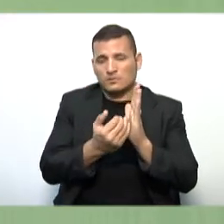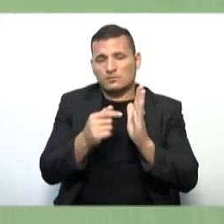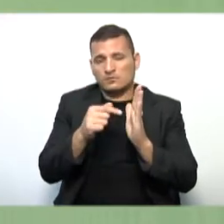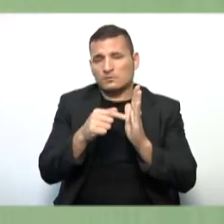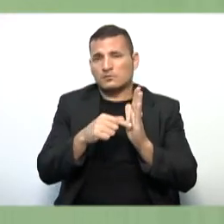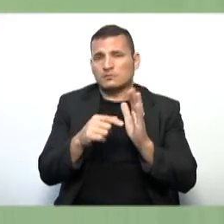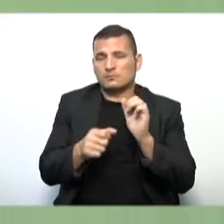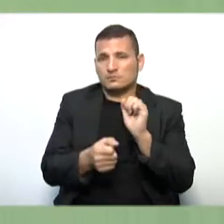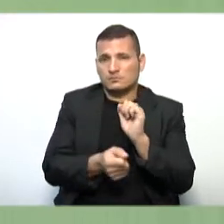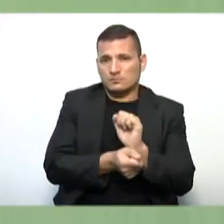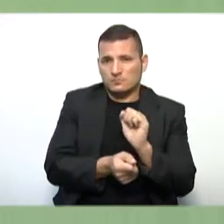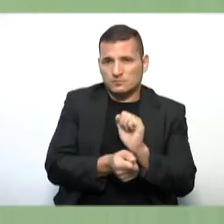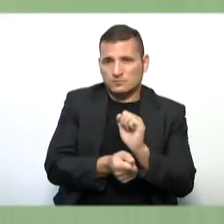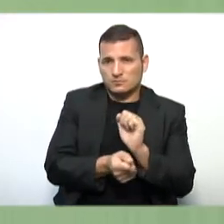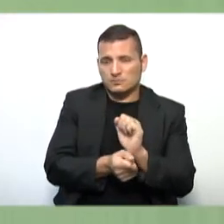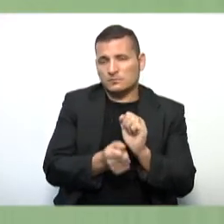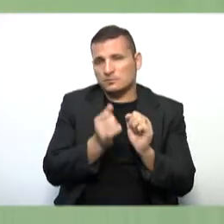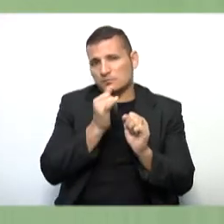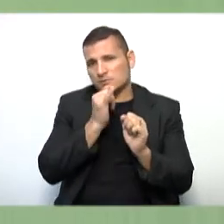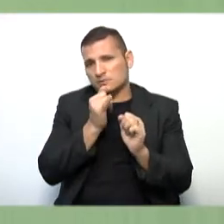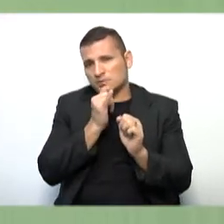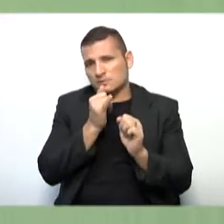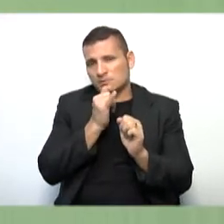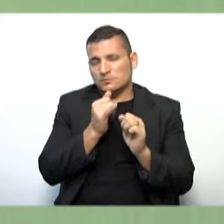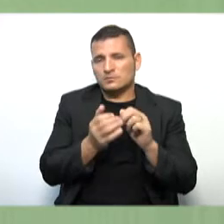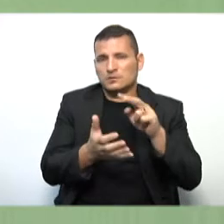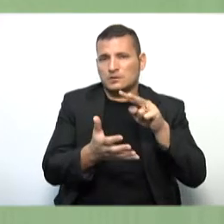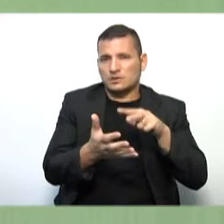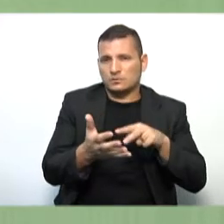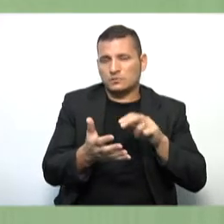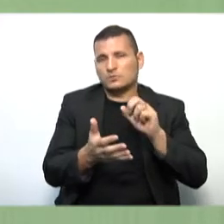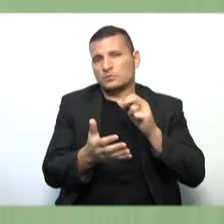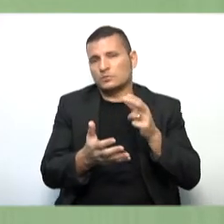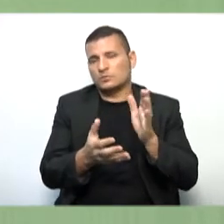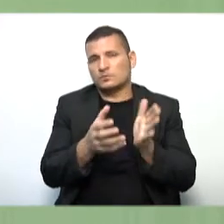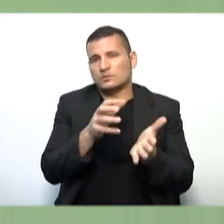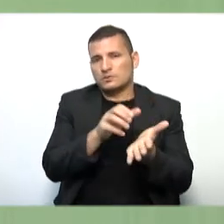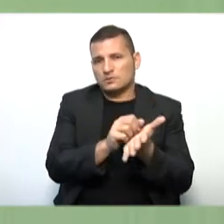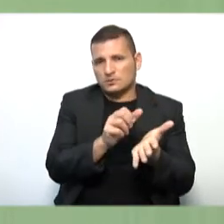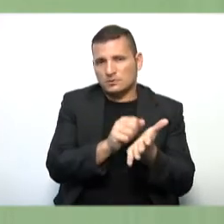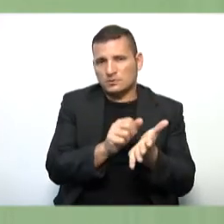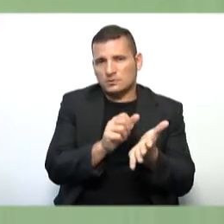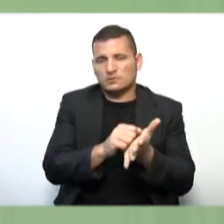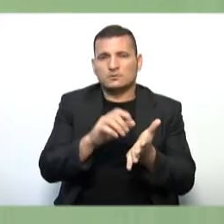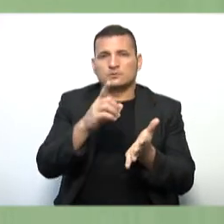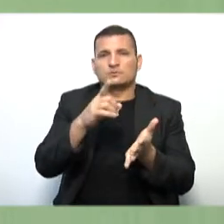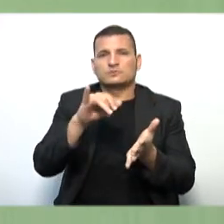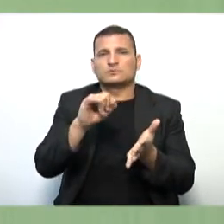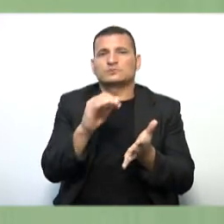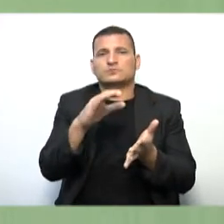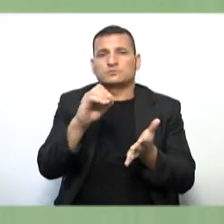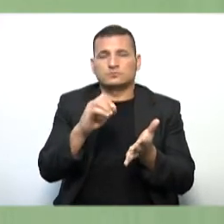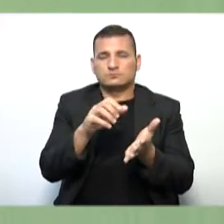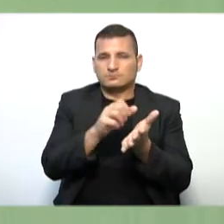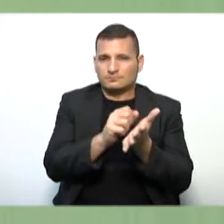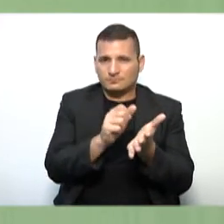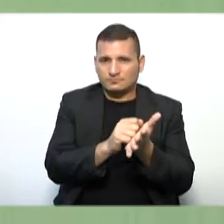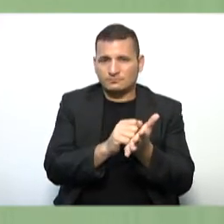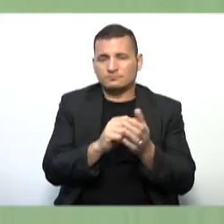está esperando por exemplo, operação de leitura ou gravação num disco, os outros podem estar